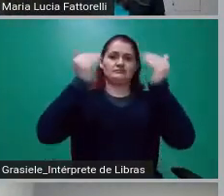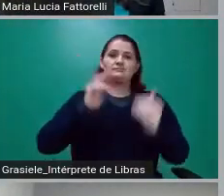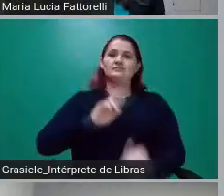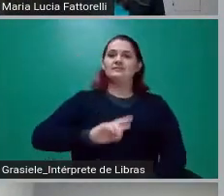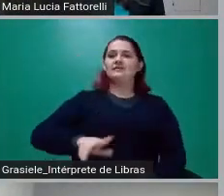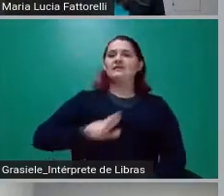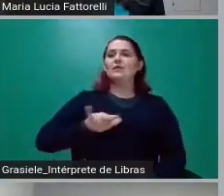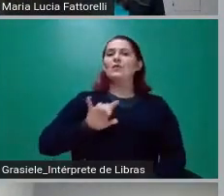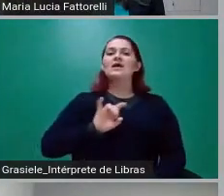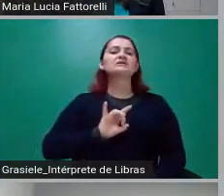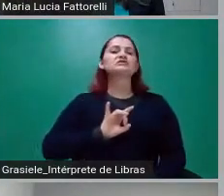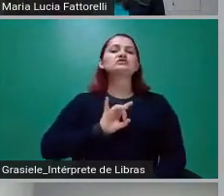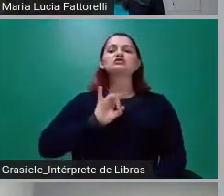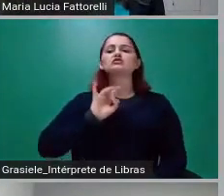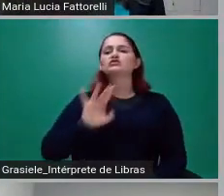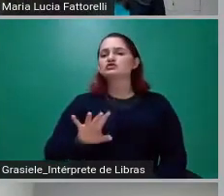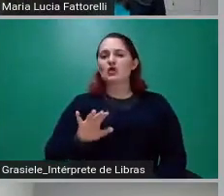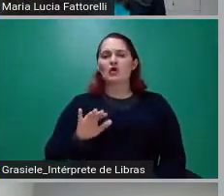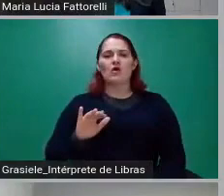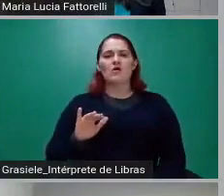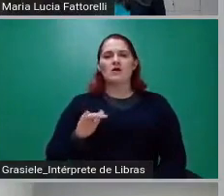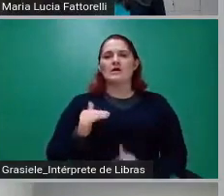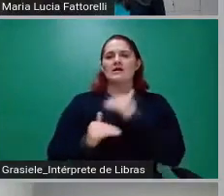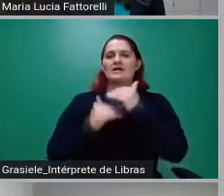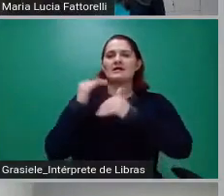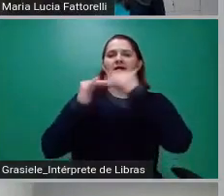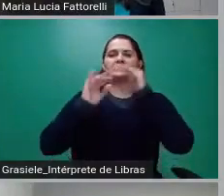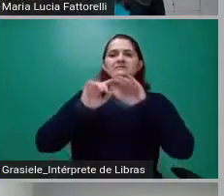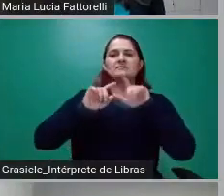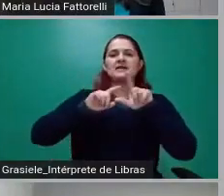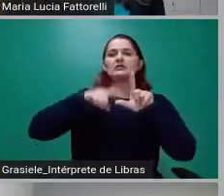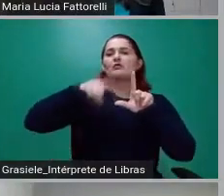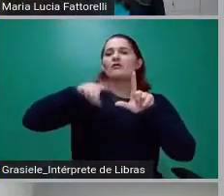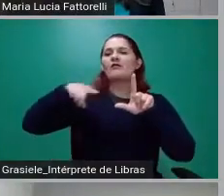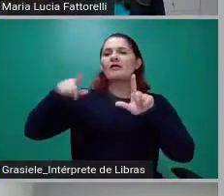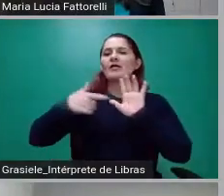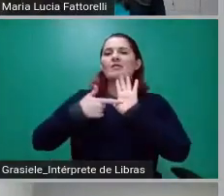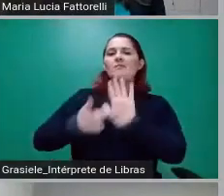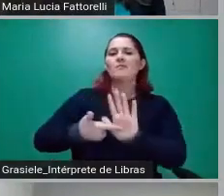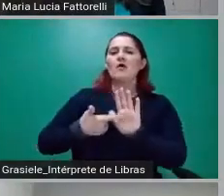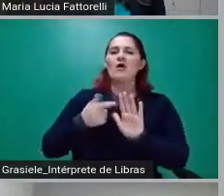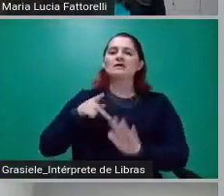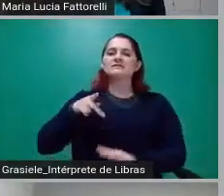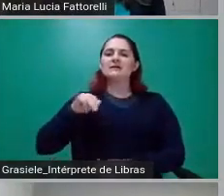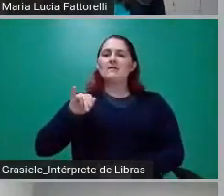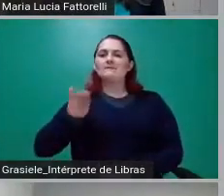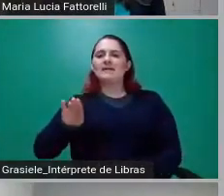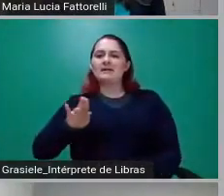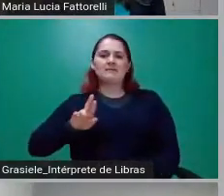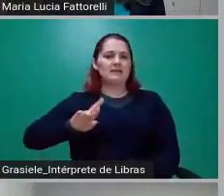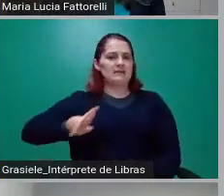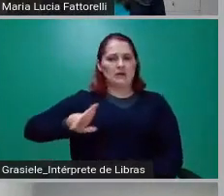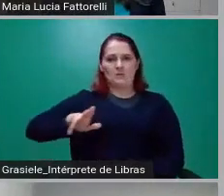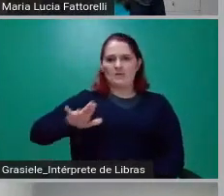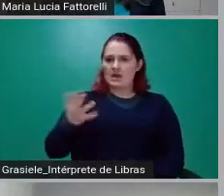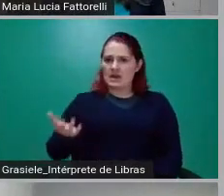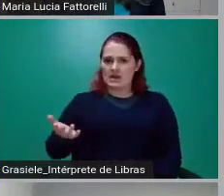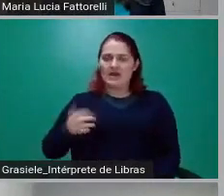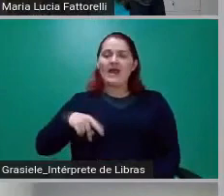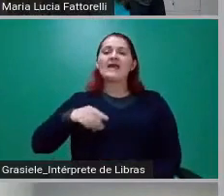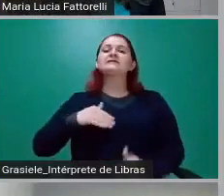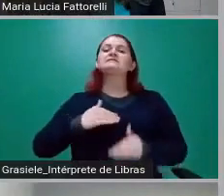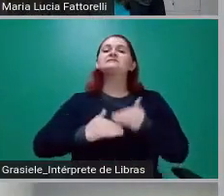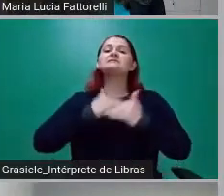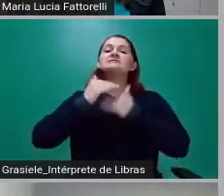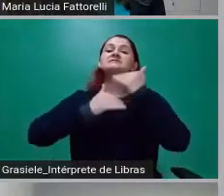ao crescimento estatístico, ao PIB, não é isso. É o desenvolvimento da nação e